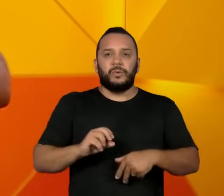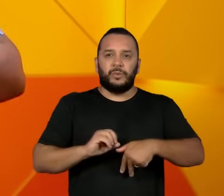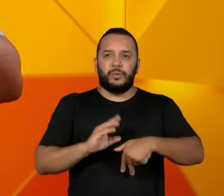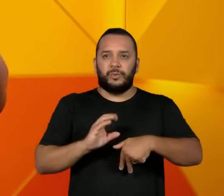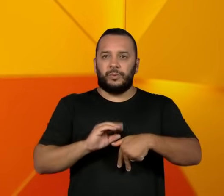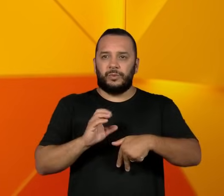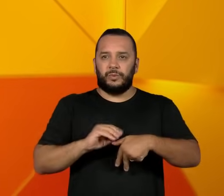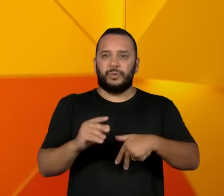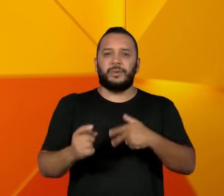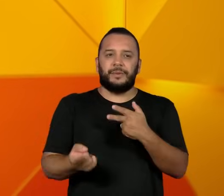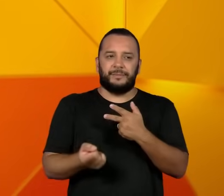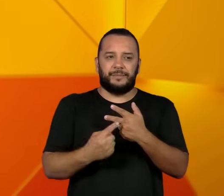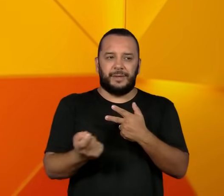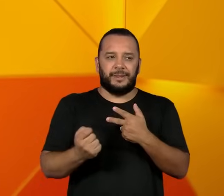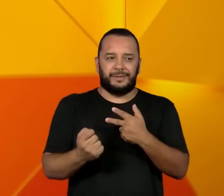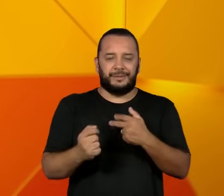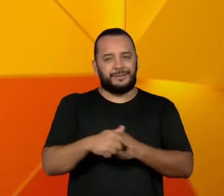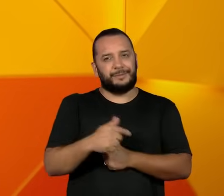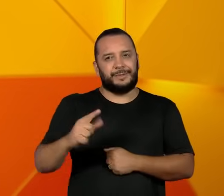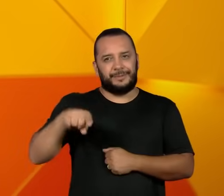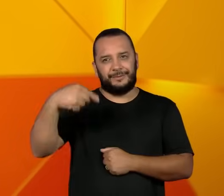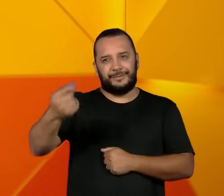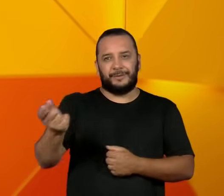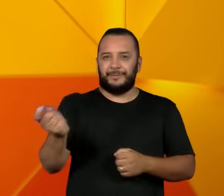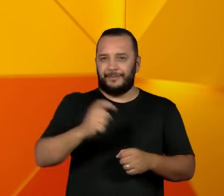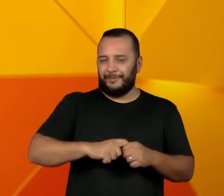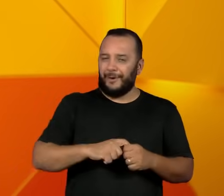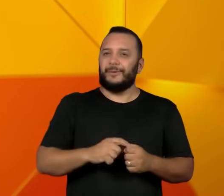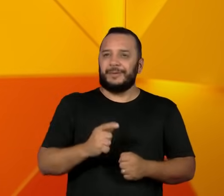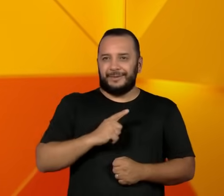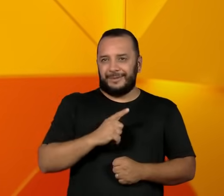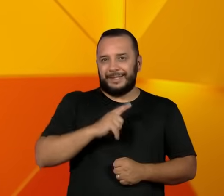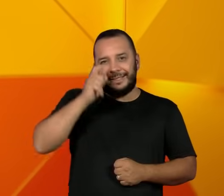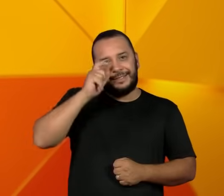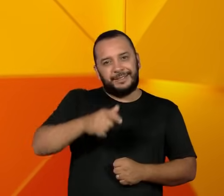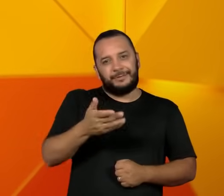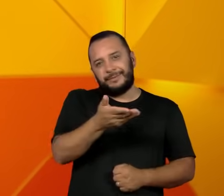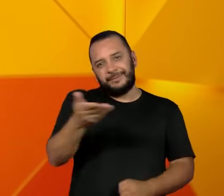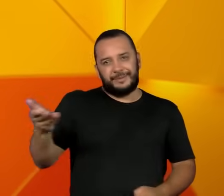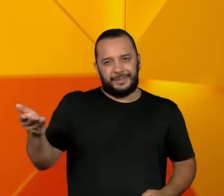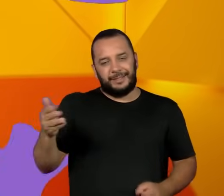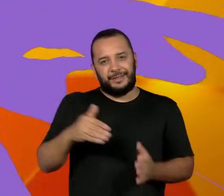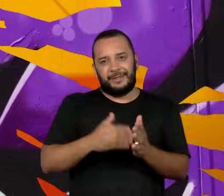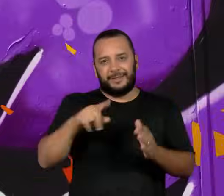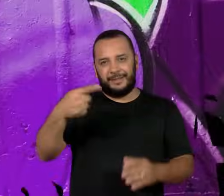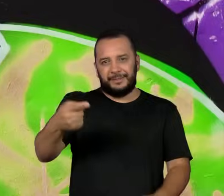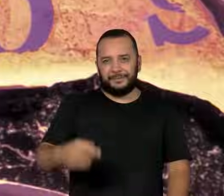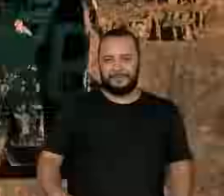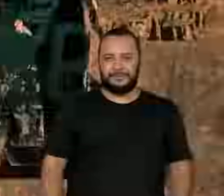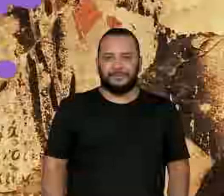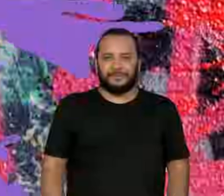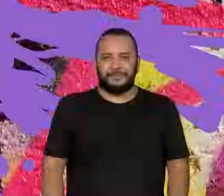que vem eu estou de volta, sempre com um programa interessantíssimo para você. Até lá!